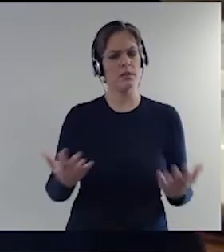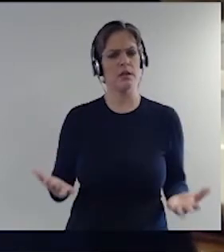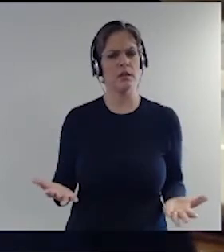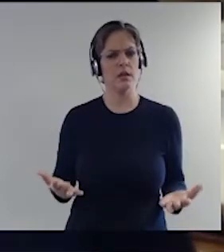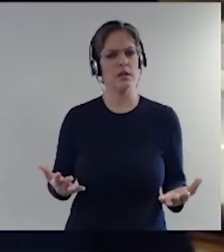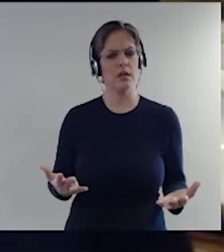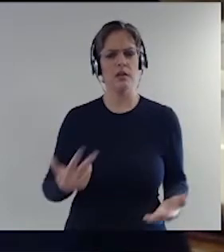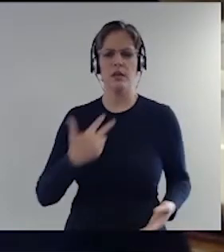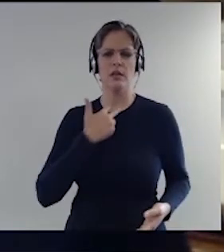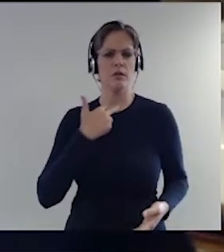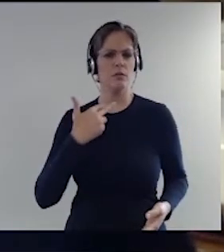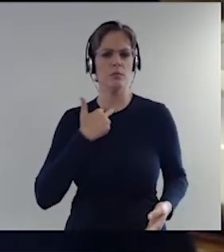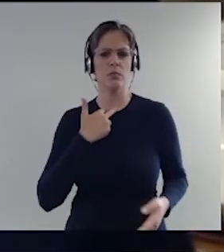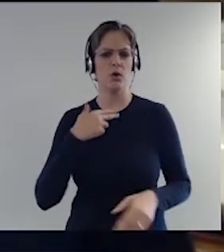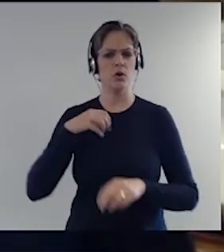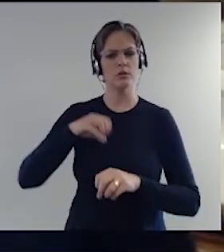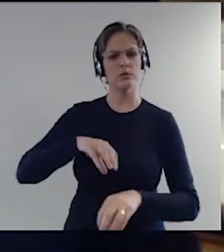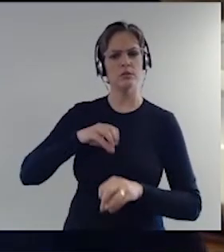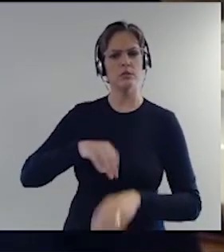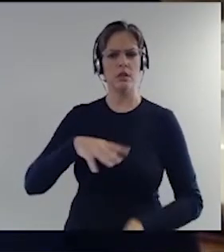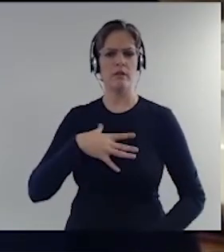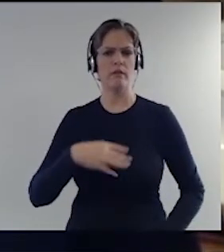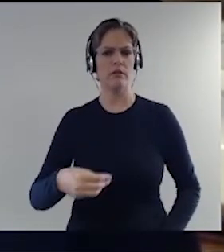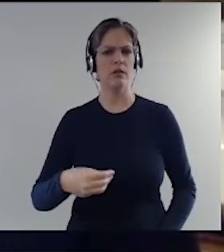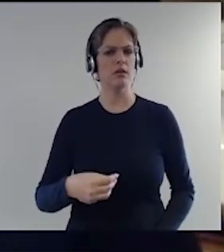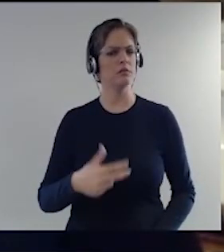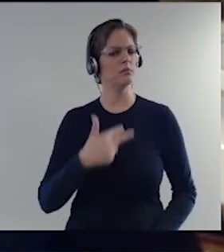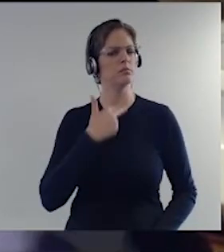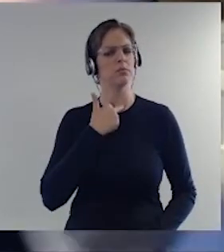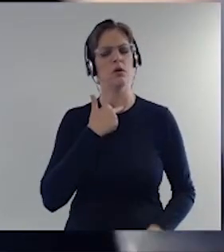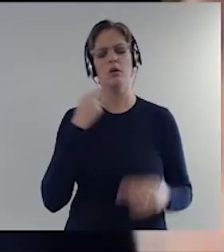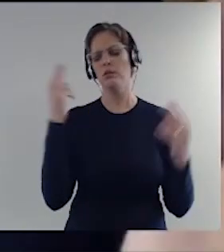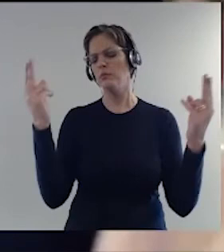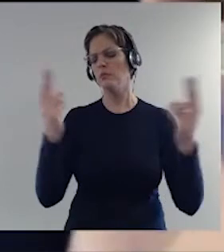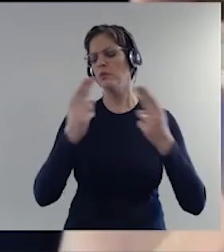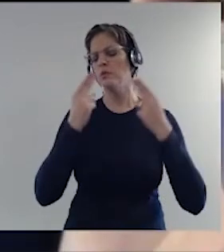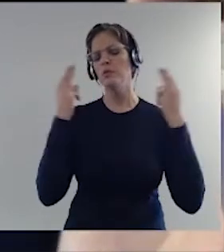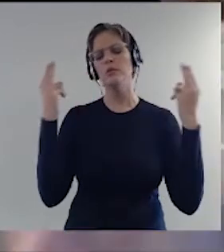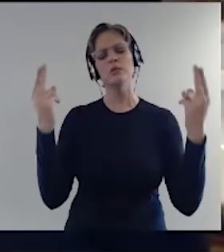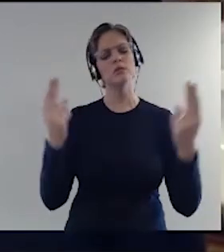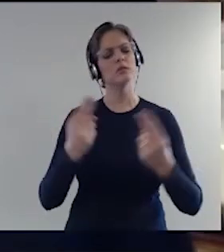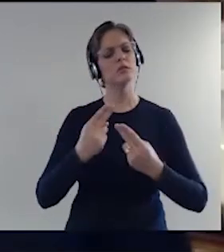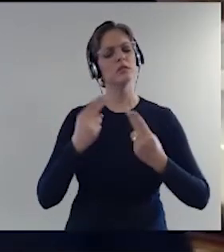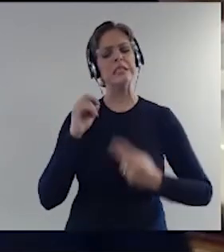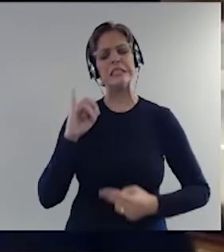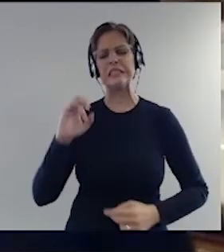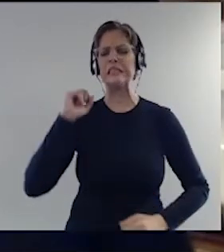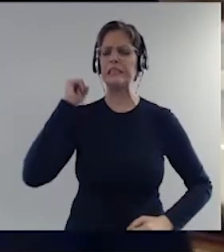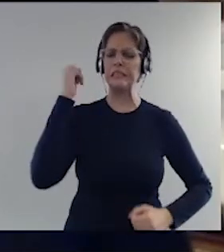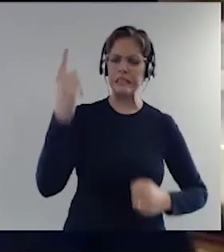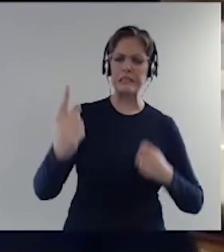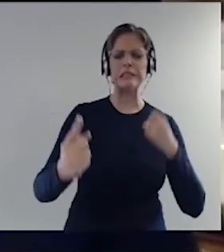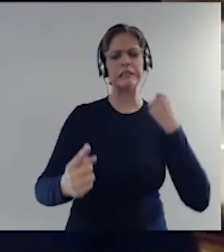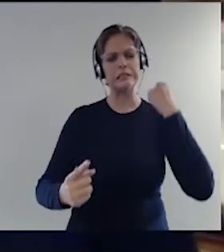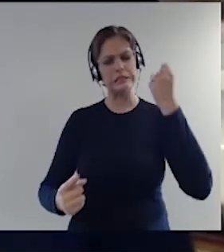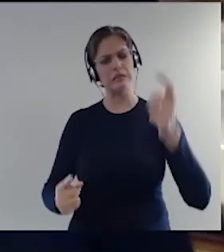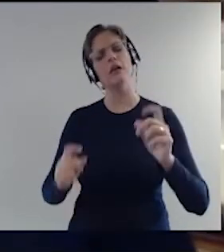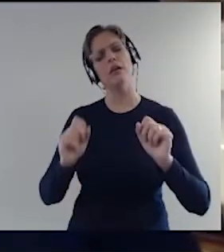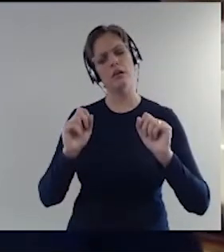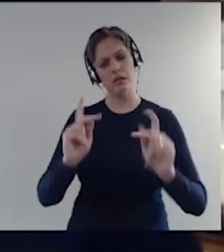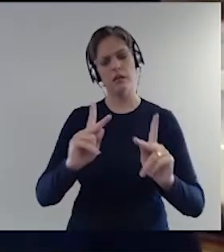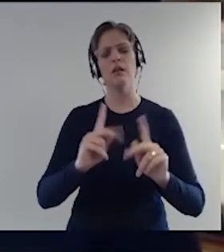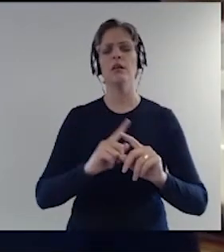sobre a educação, a formação dos seus filhos? Isso é inadmissível, só em situações extremas, que todos nós conhecemos.